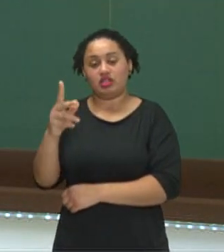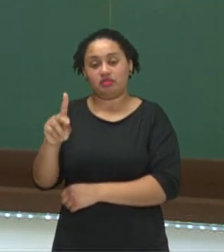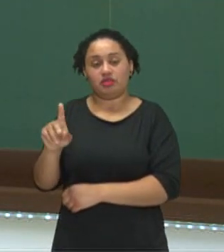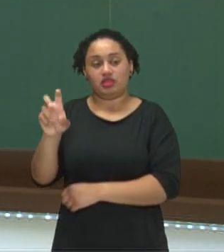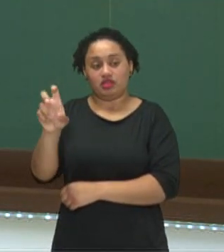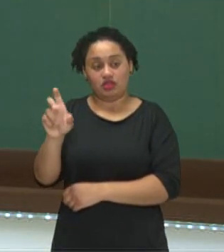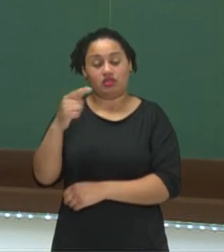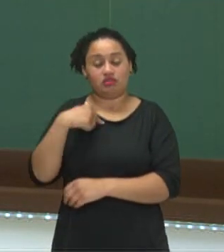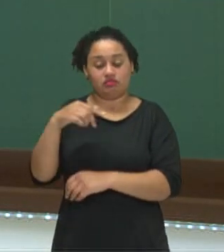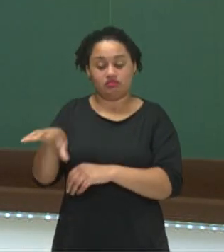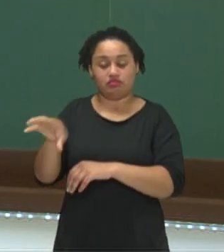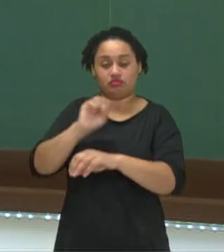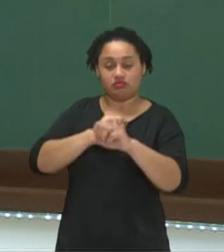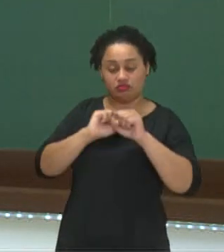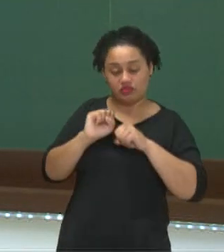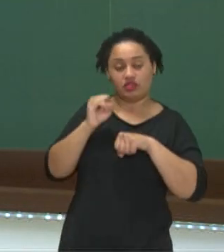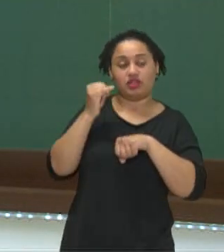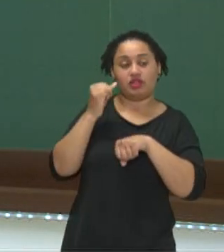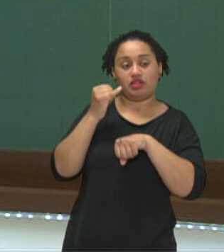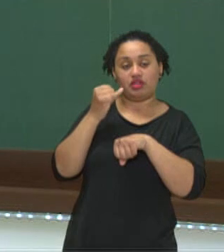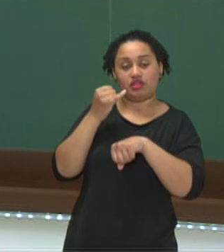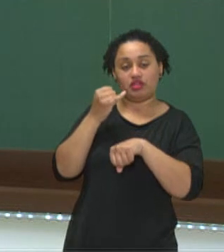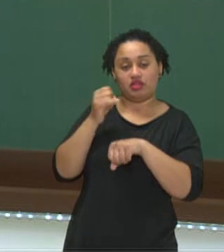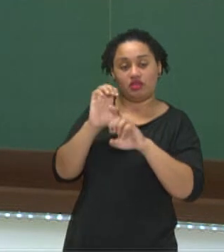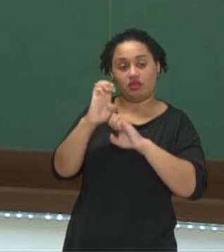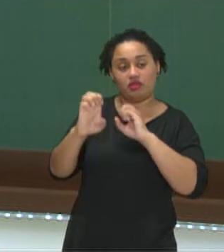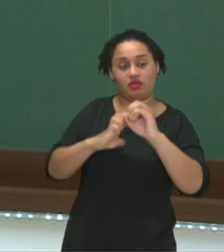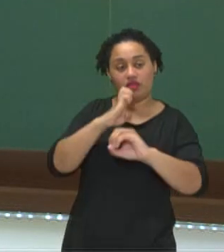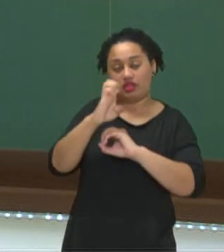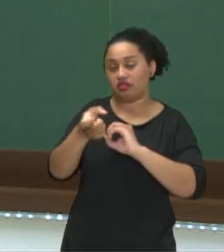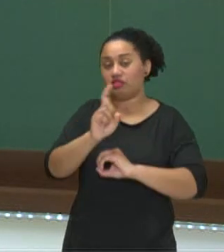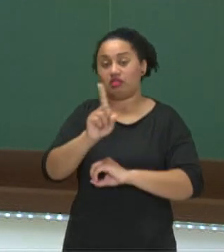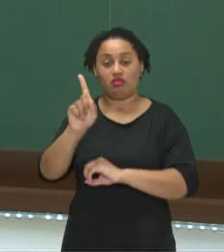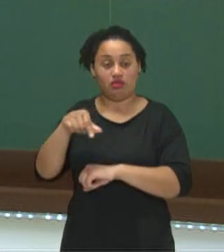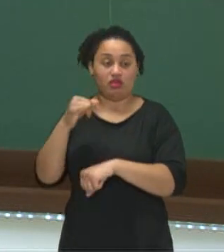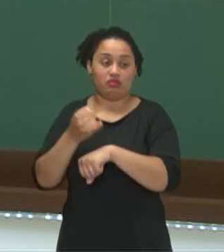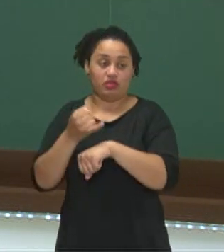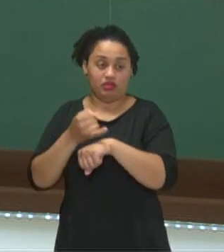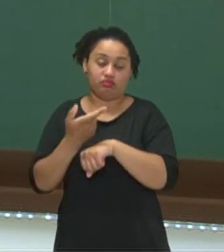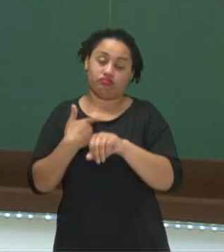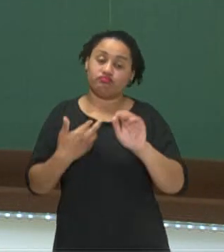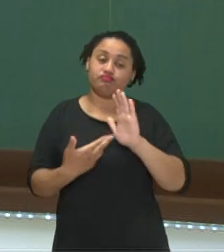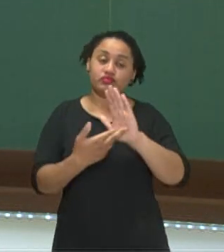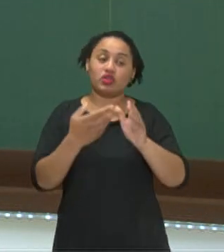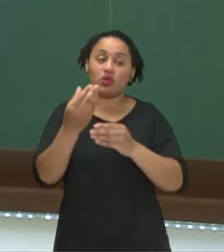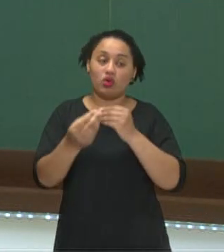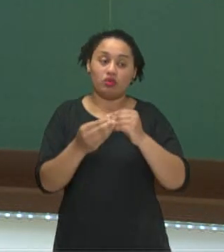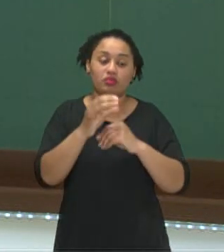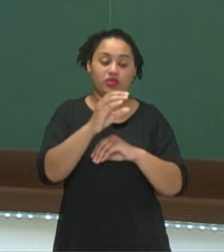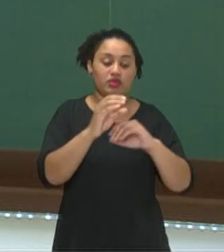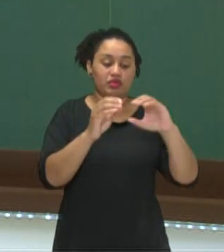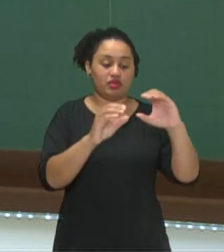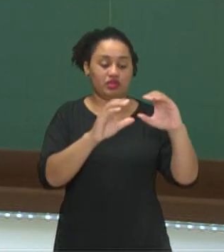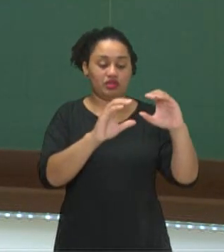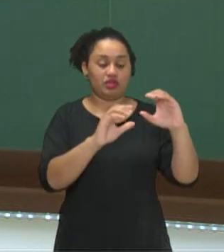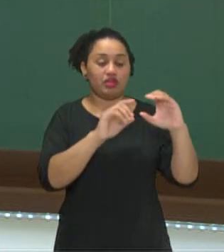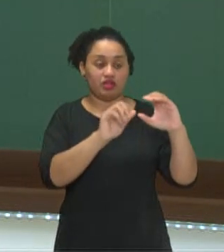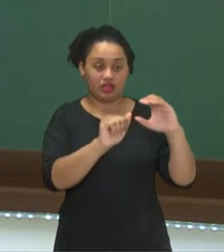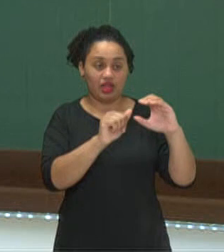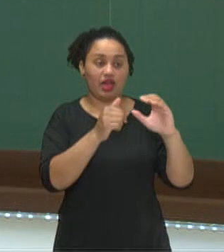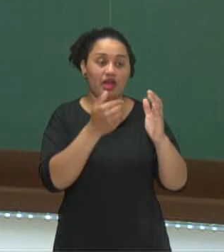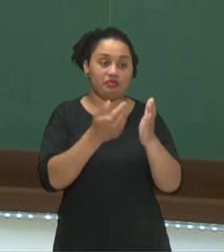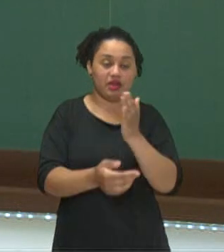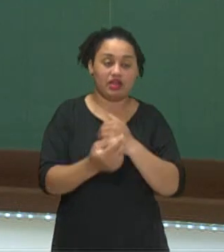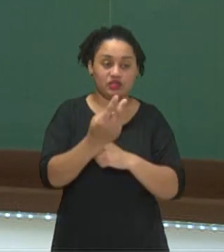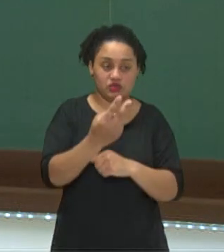vai receber um elétron. Então ele é o ametal. E aí a representação fica assim, ó. Como o Ca, né, perdeu 2, vou precisar